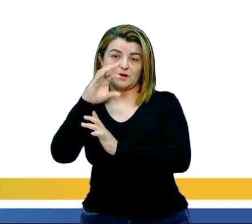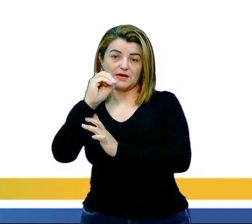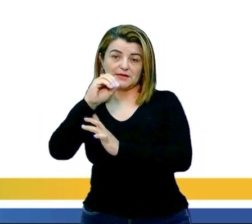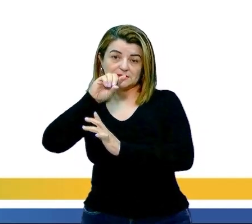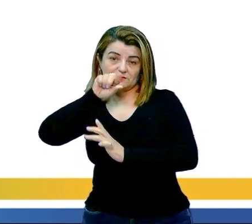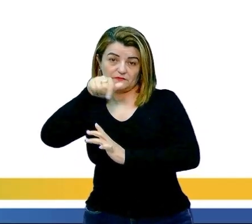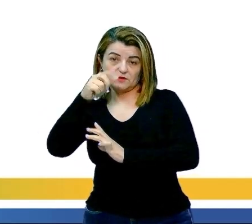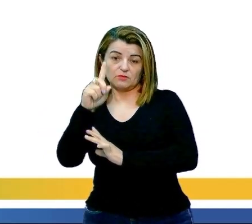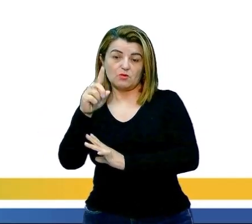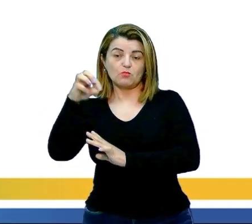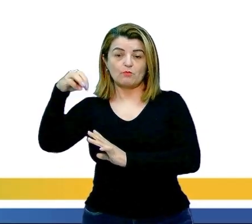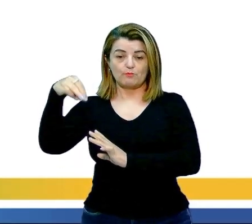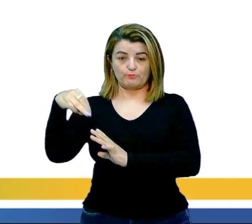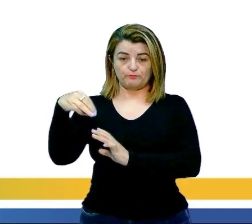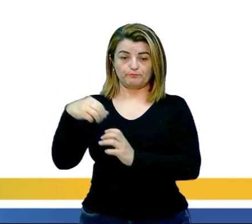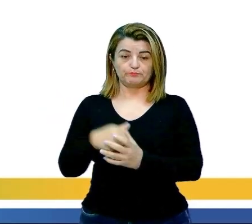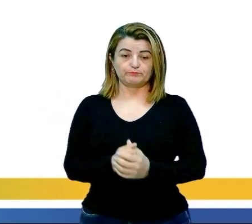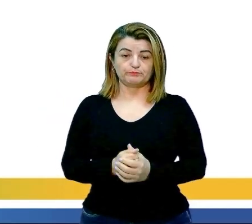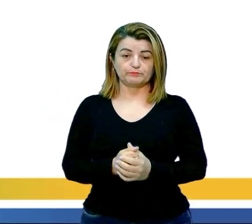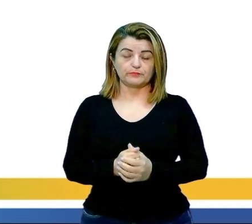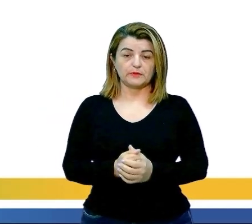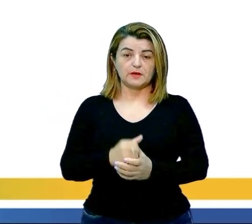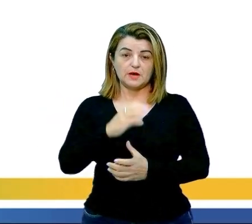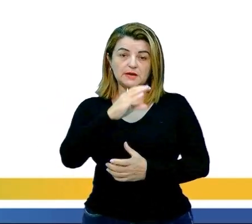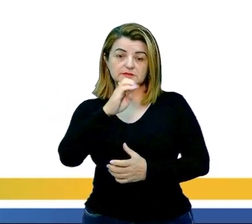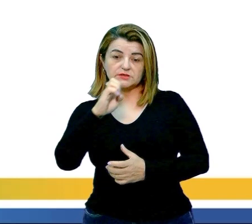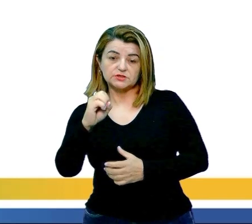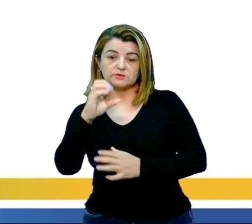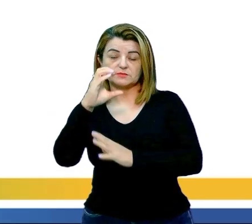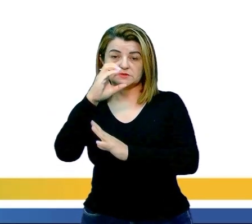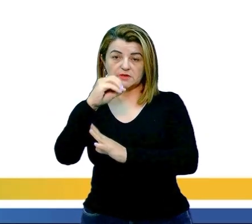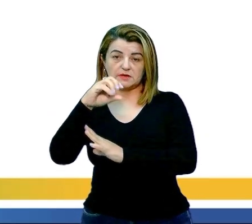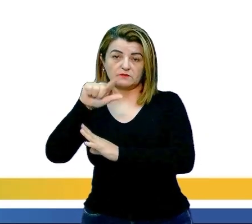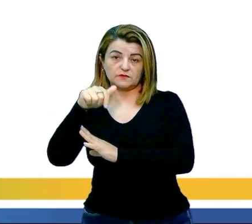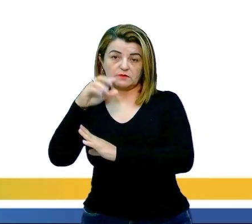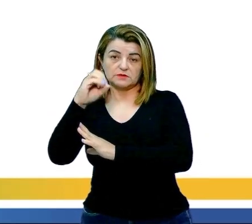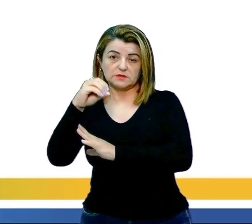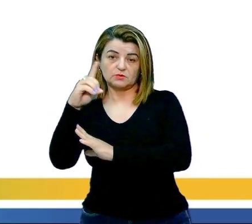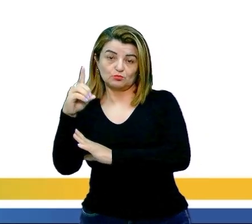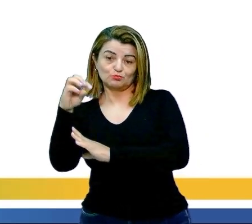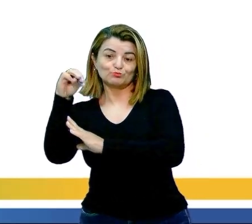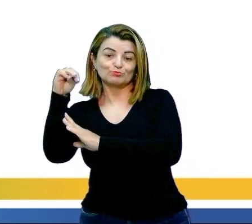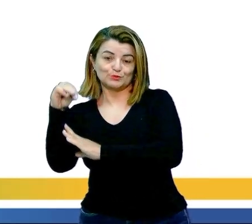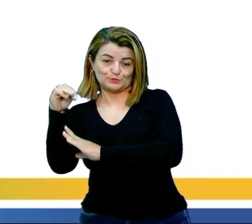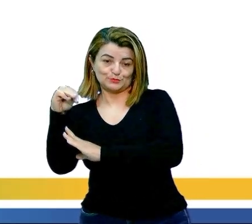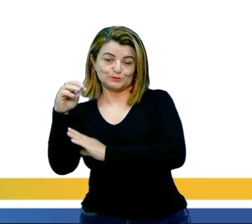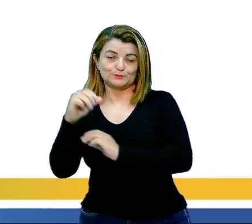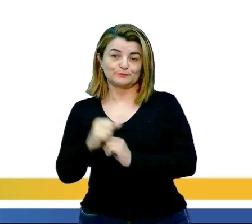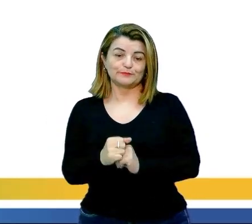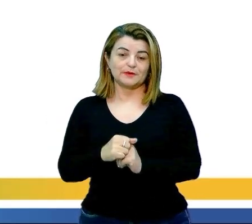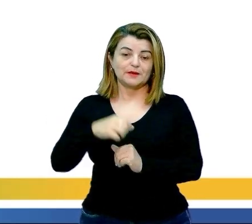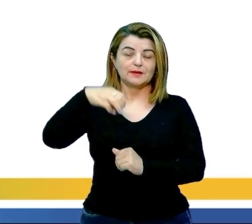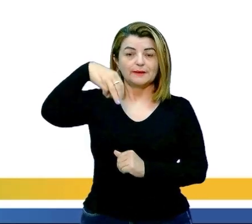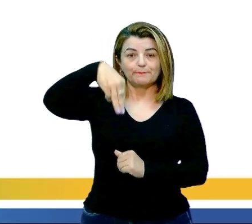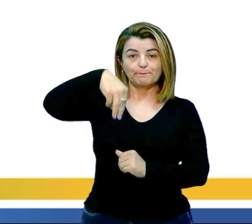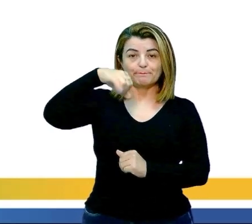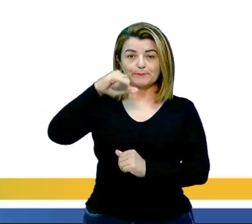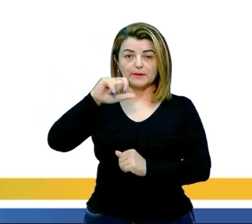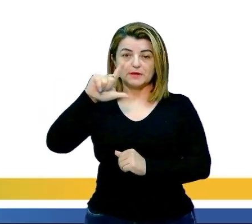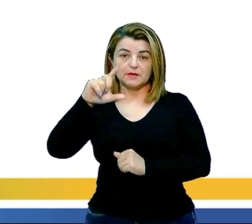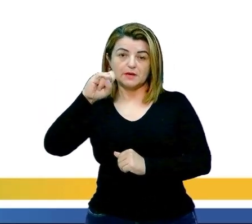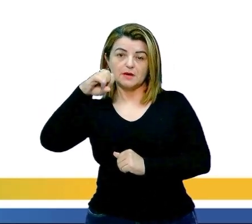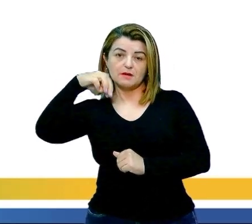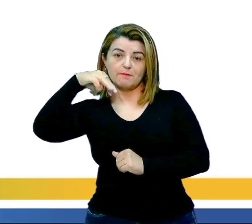1 centímetro, 0,01 centímetro. 1 metro, perdão. E 1 milímetro, tá?